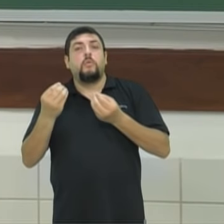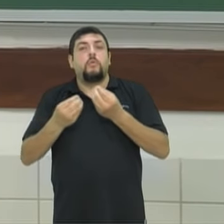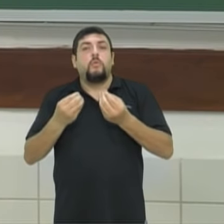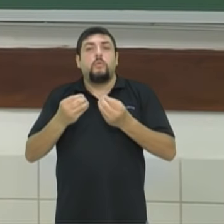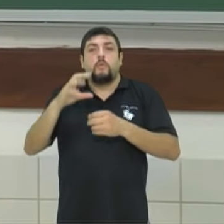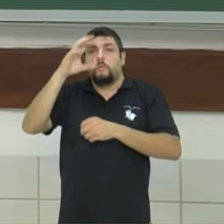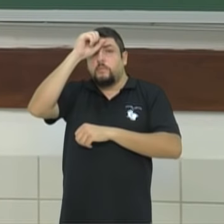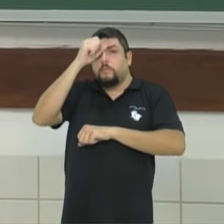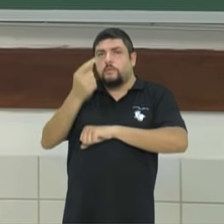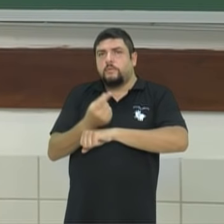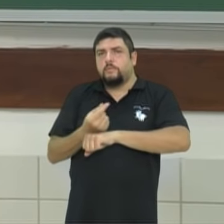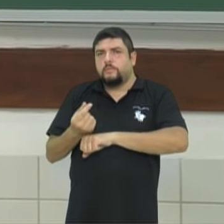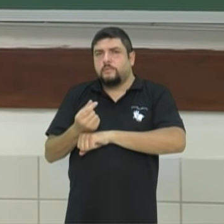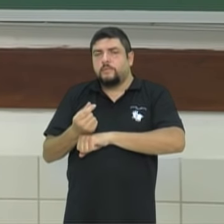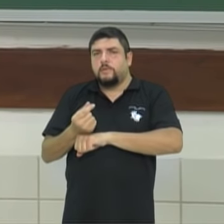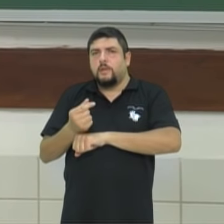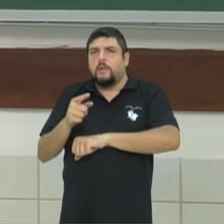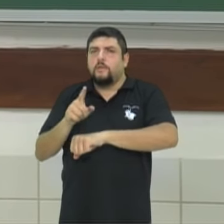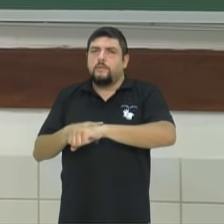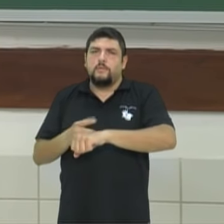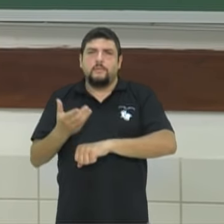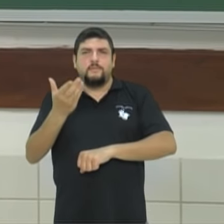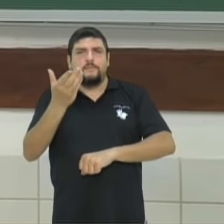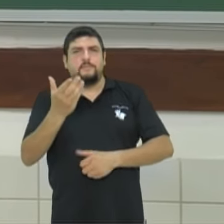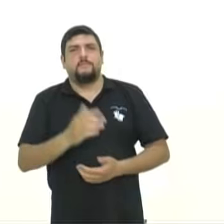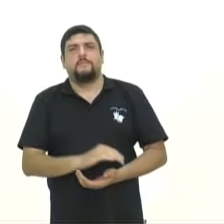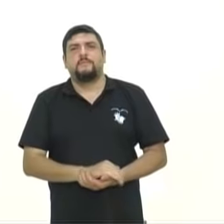formação financeira? Tá? Um tempo para essa atividade.